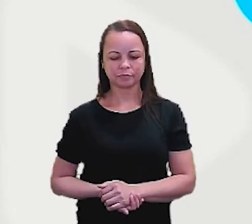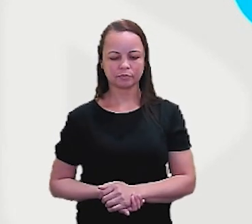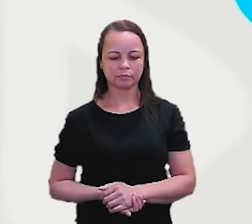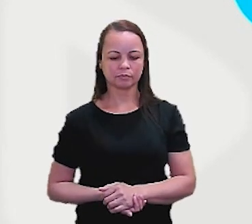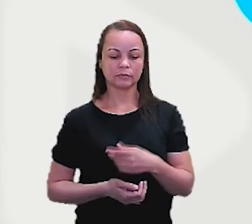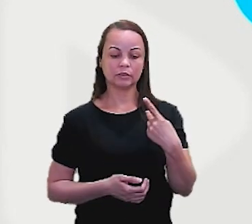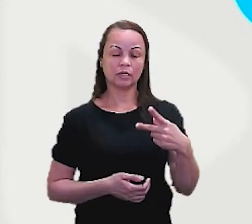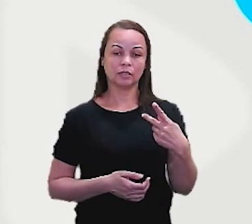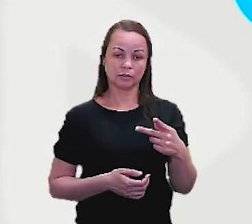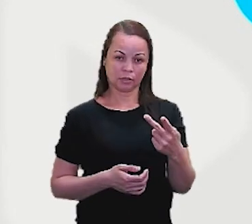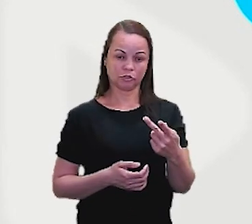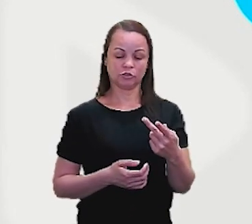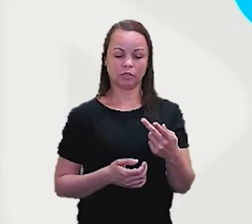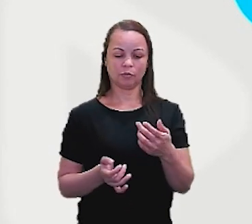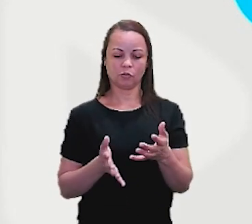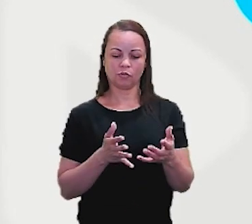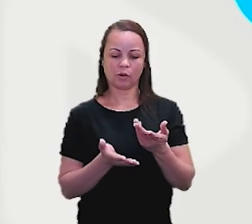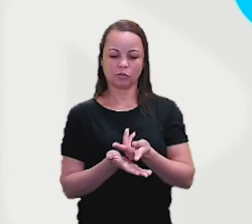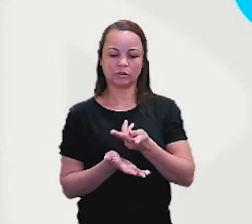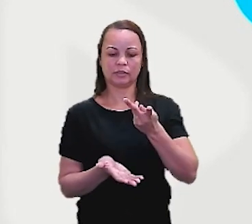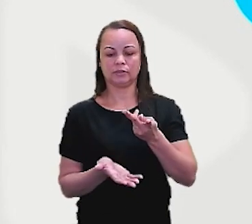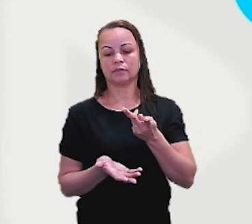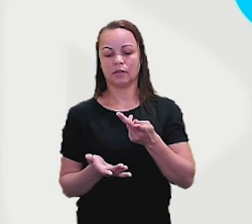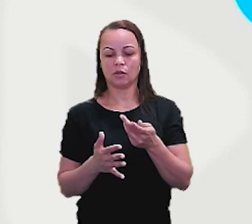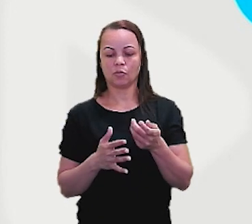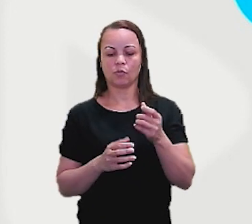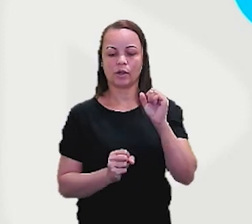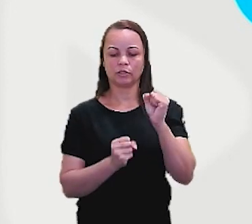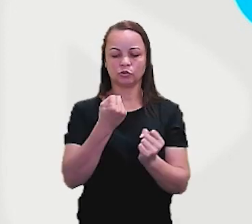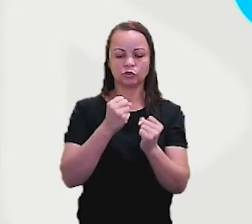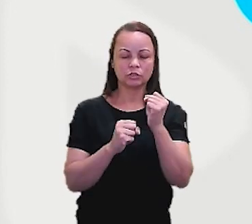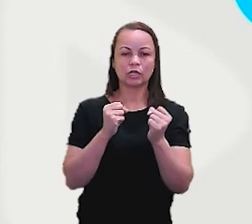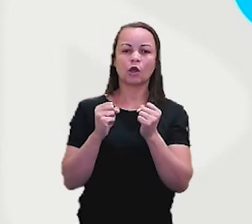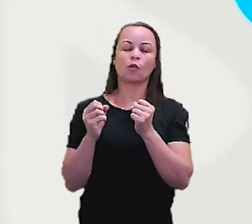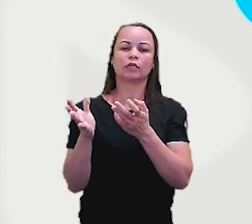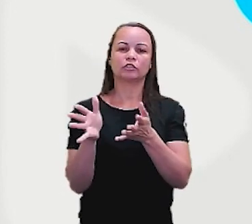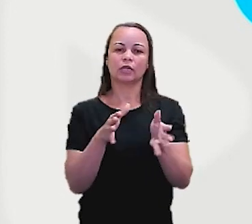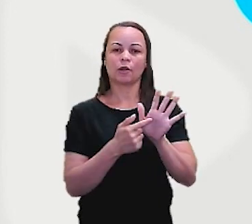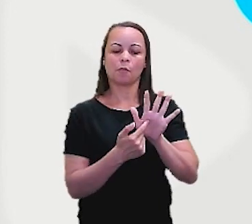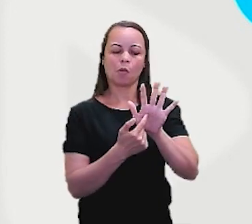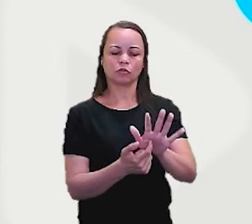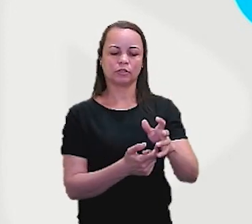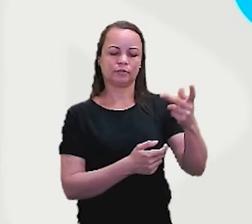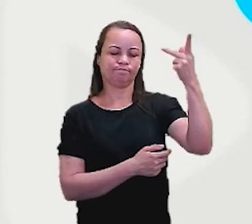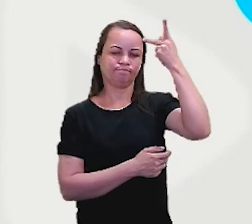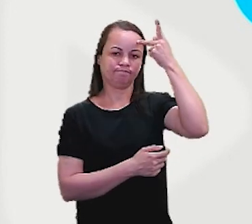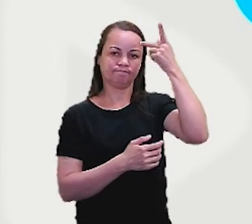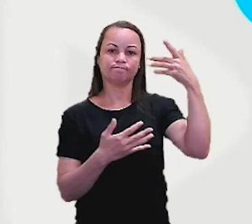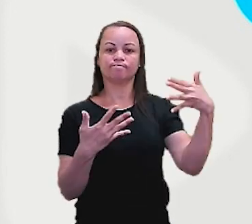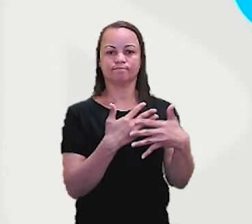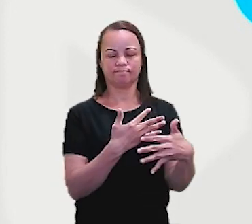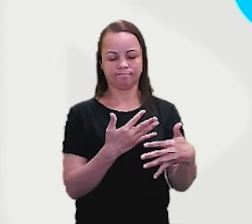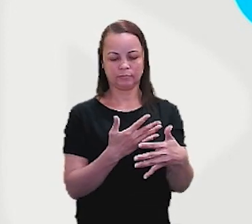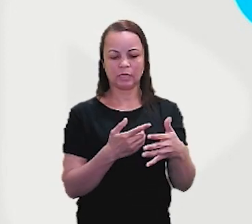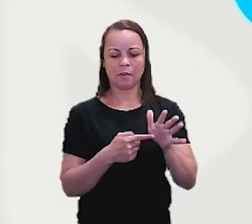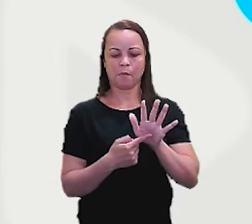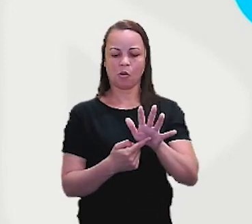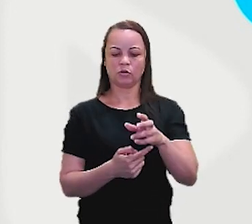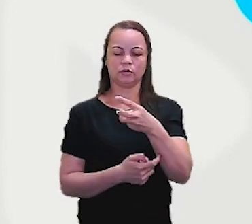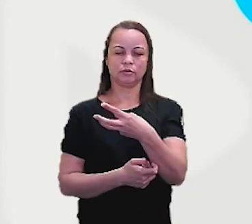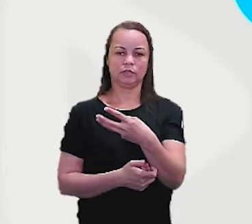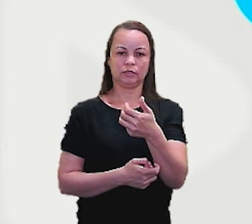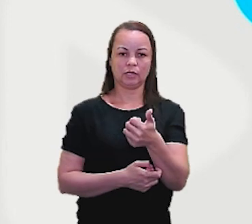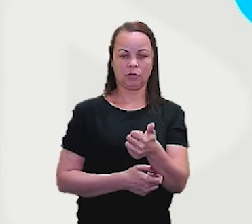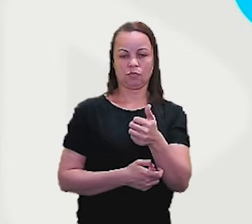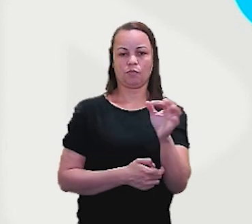Nesta época, ocorreu o crescimento industrial, com destaque para a cidade de São Paulo, que concentrava 31% das fábricas